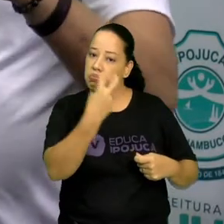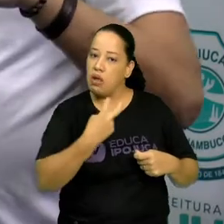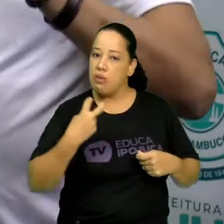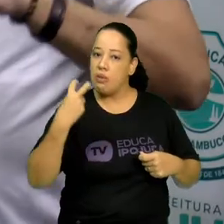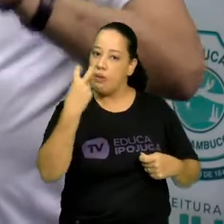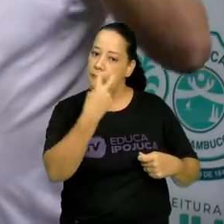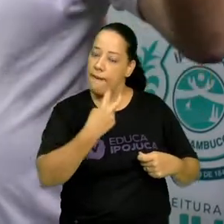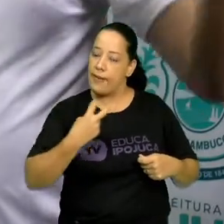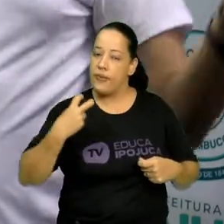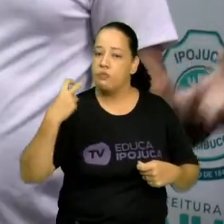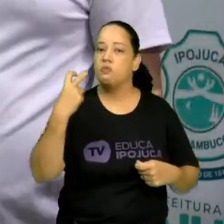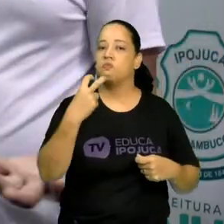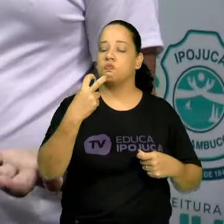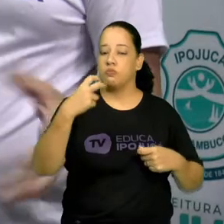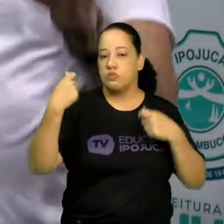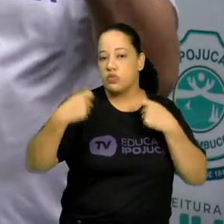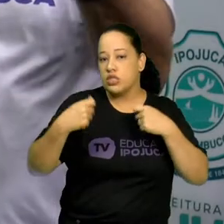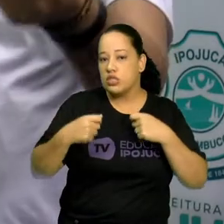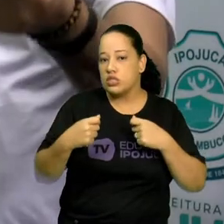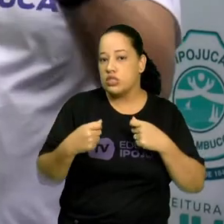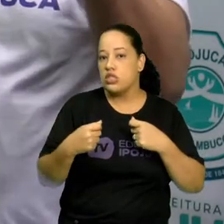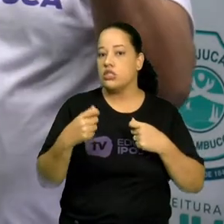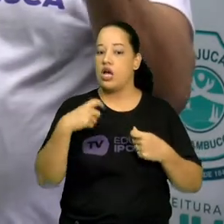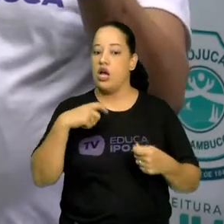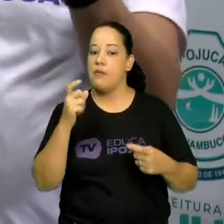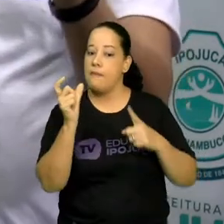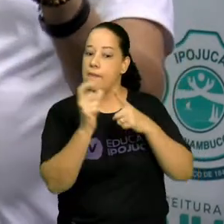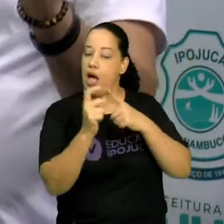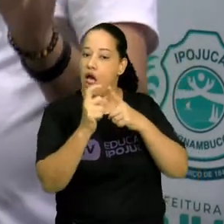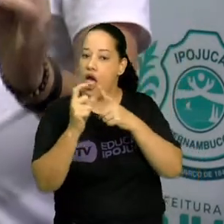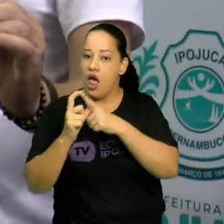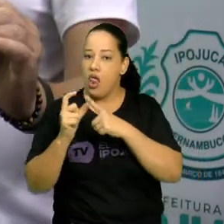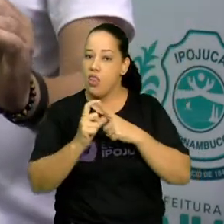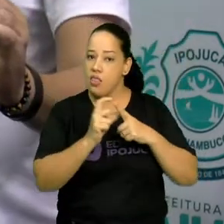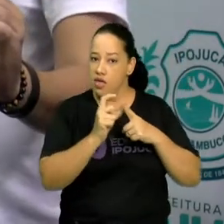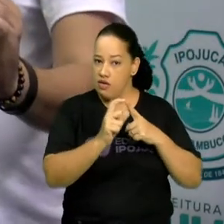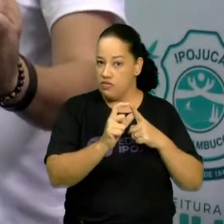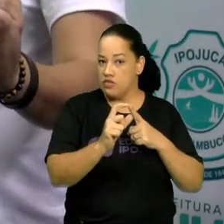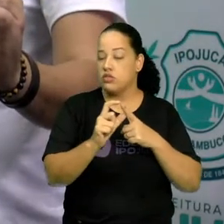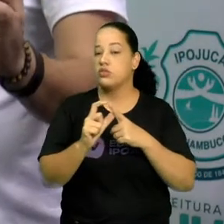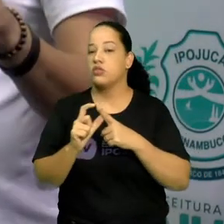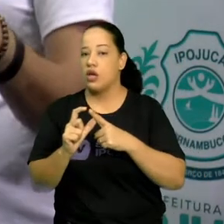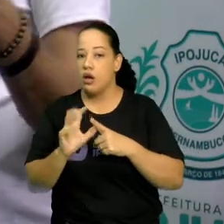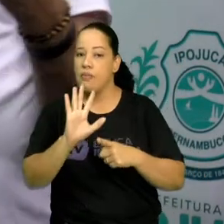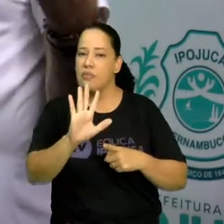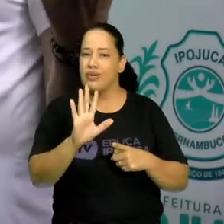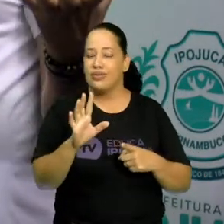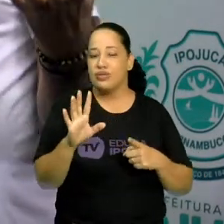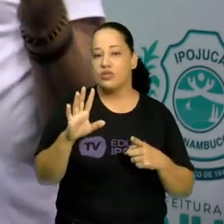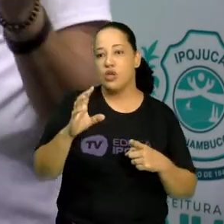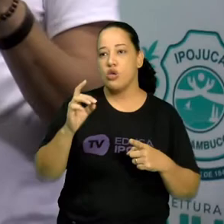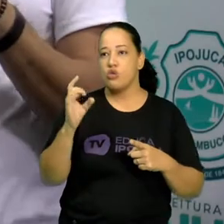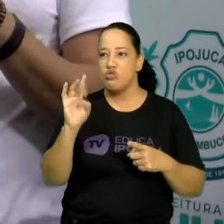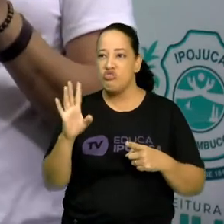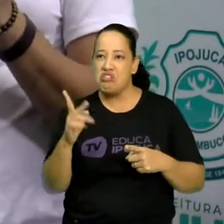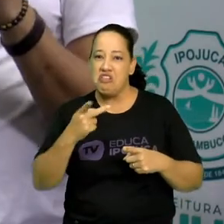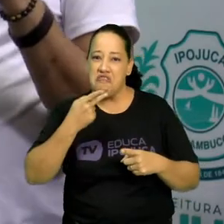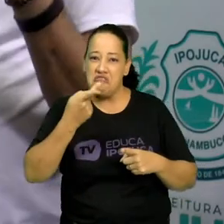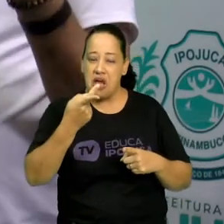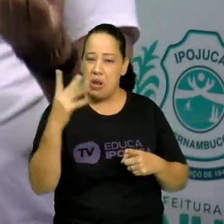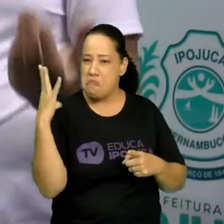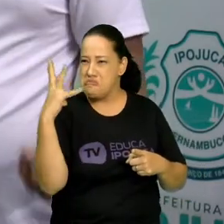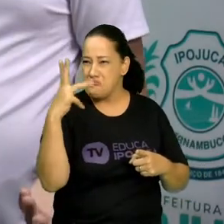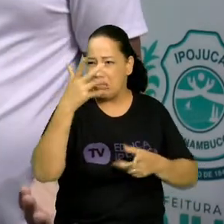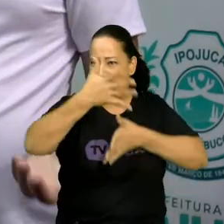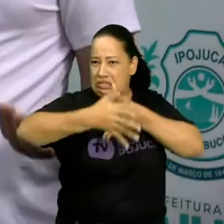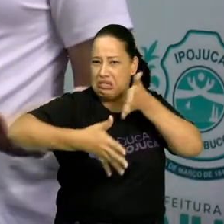dicção para que as palavras não se percam, mas com emoção. Porque não é só falar bonito e falar correto,